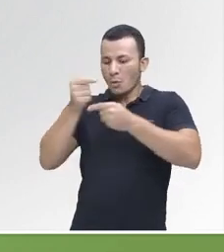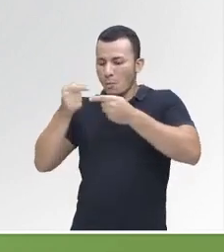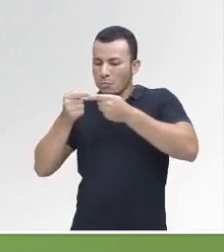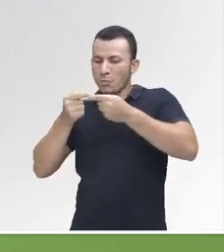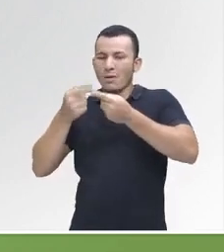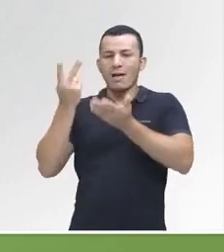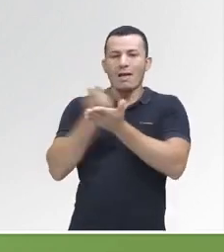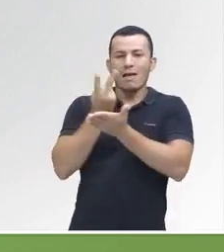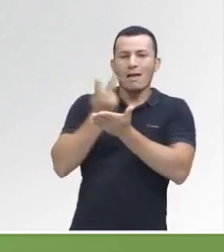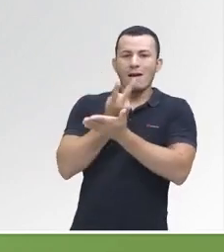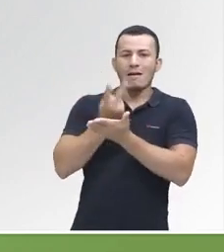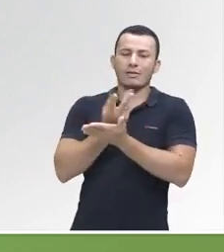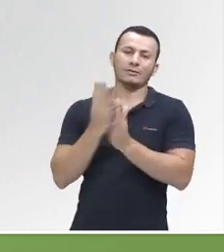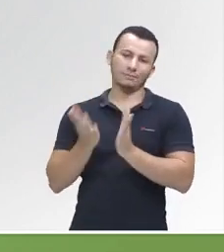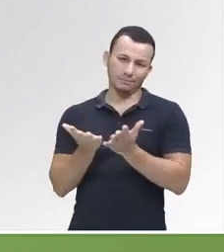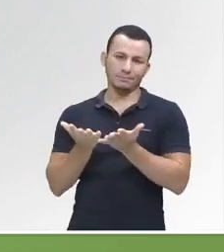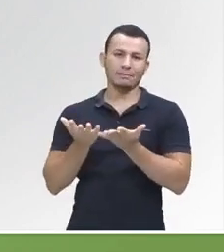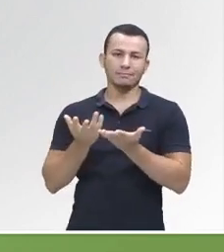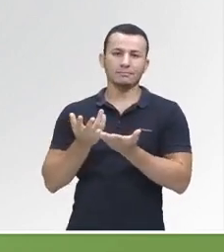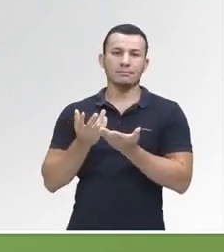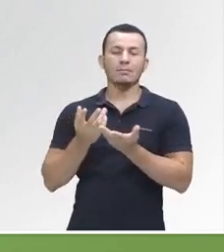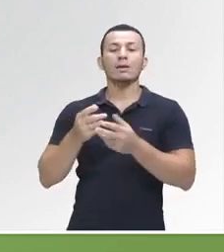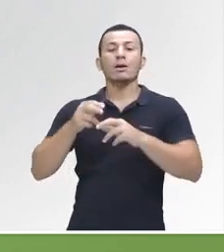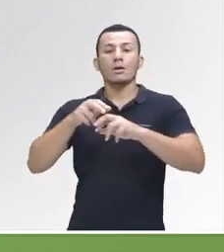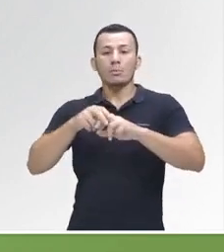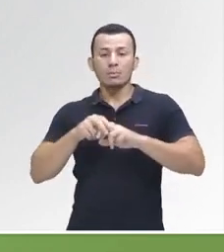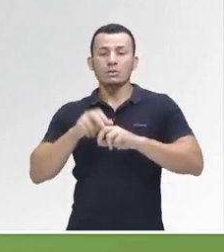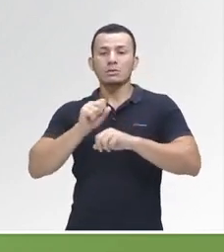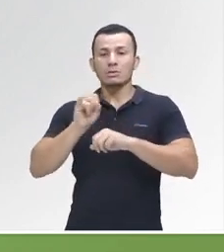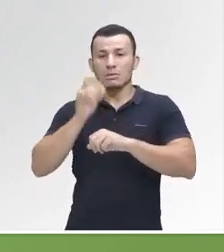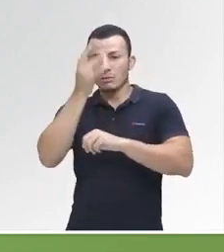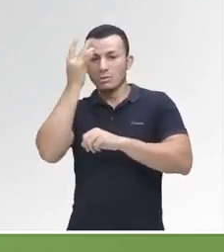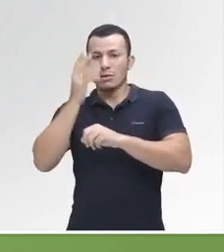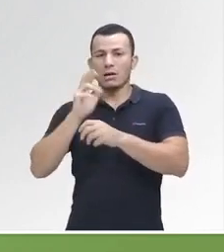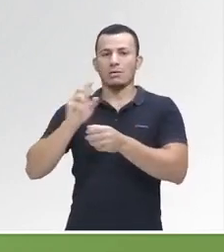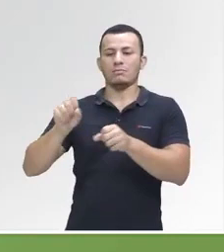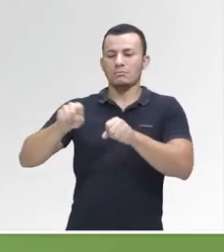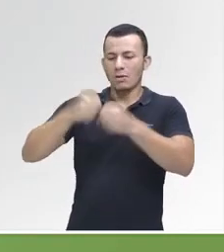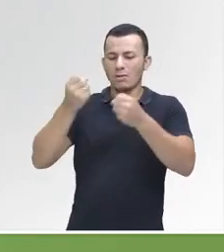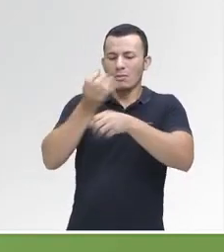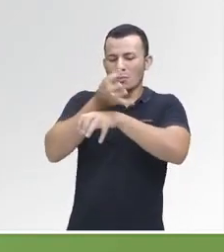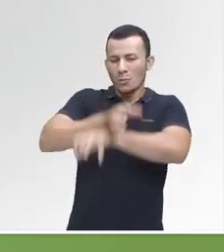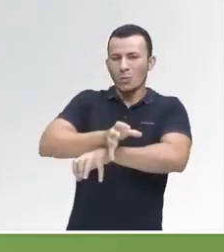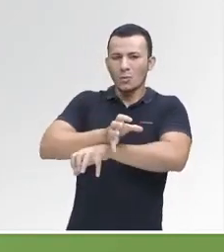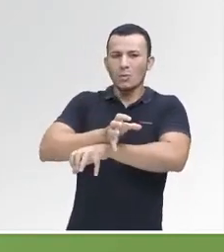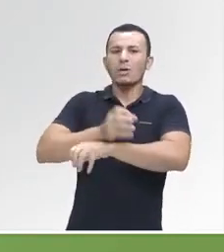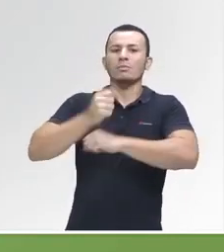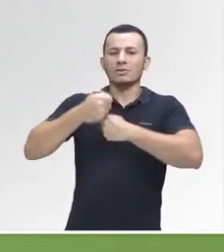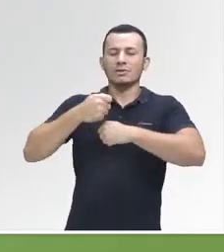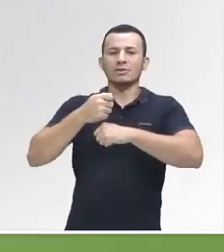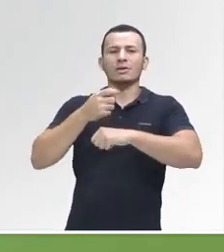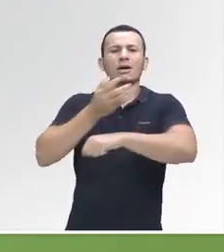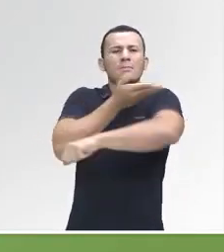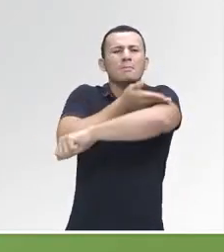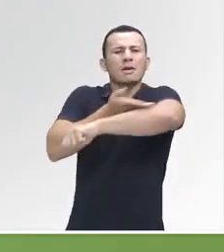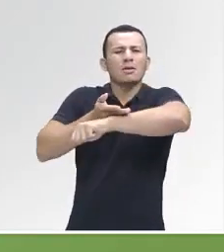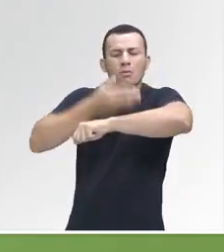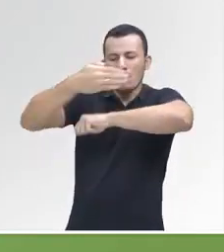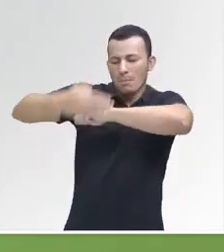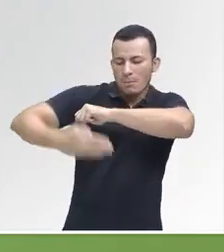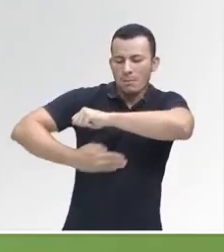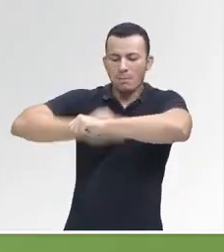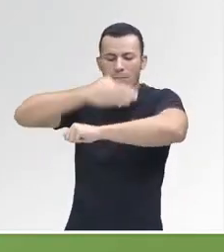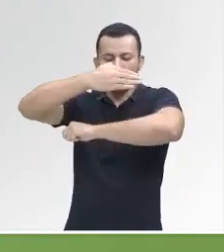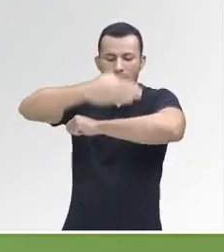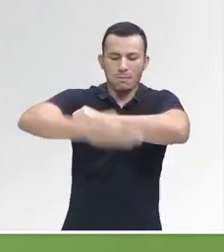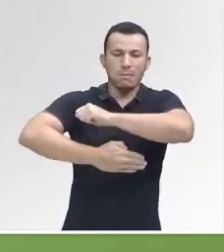no gesso, né? Quando alguém quebra algum osso, ocorre essa lesão, então é necessário que